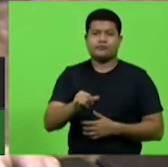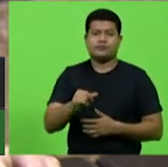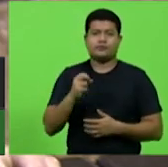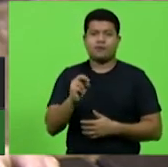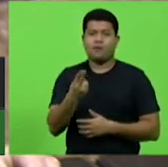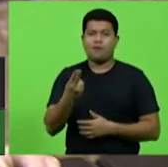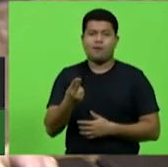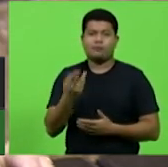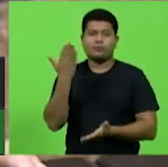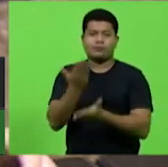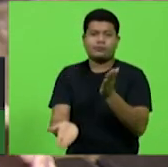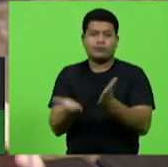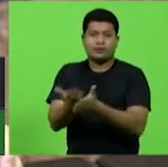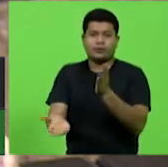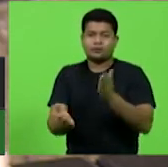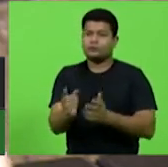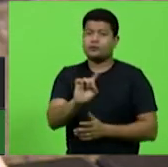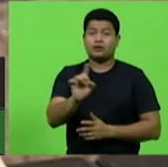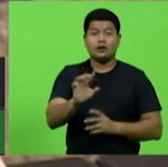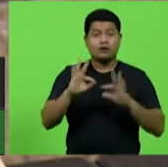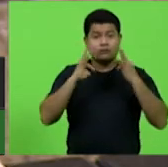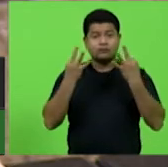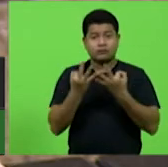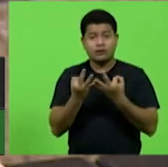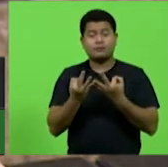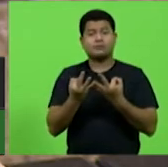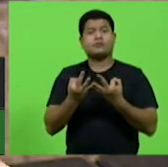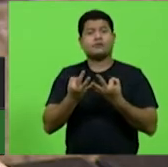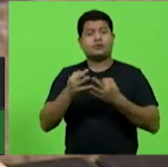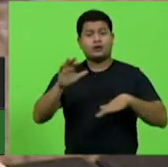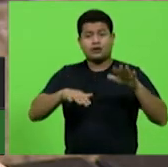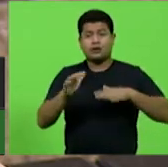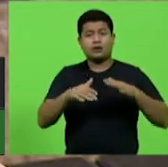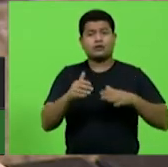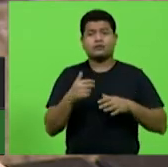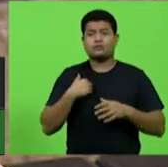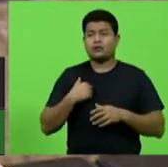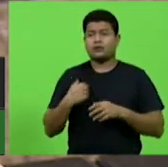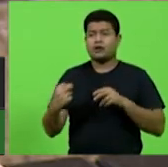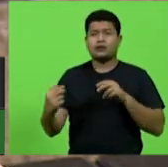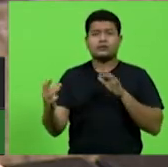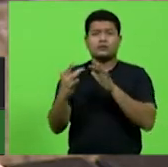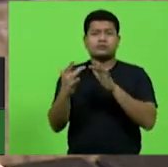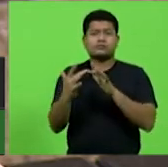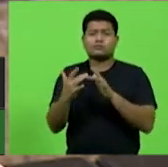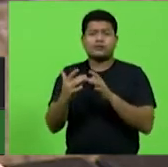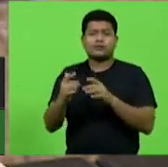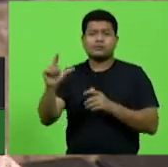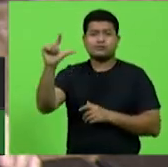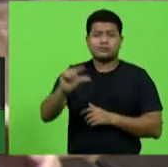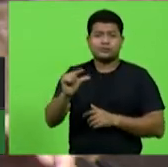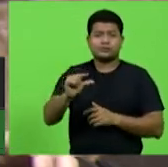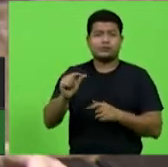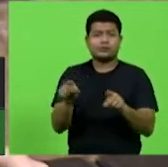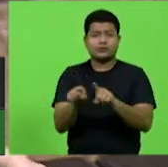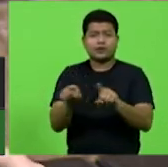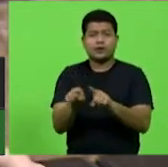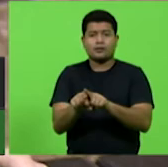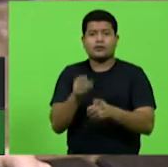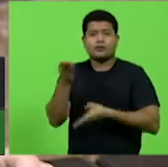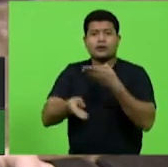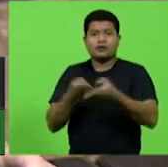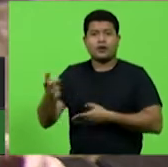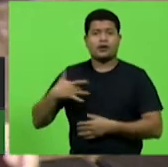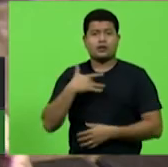Não, são famílias que se veem menos durante um ano. São tratamentos de saúde que não são feitas porque é caro a